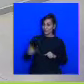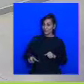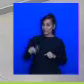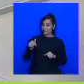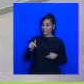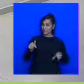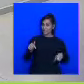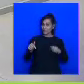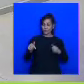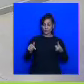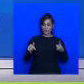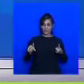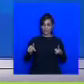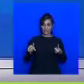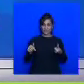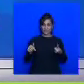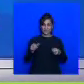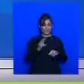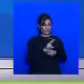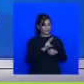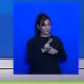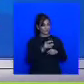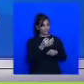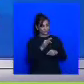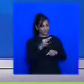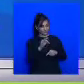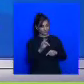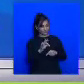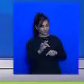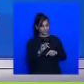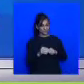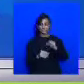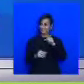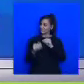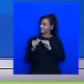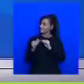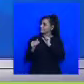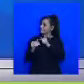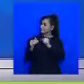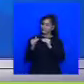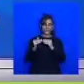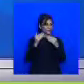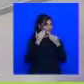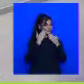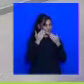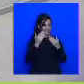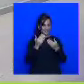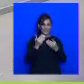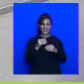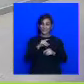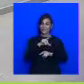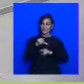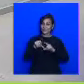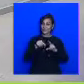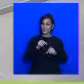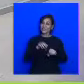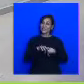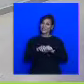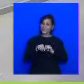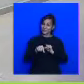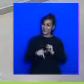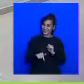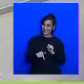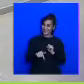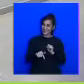7, número 6. Auditoras, confirmam? Sim, confirmo. Sim, confirmo. Obrigado. Este foi o sorteio do